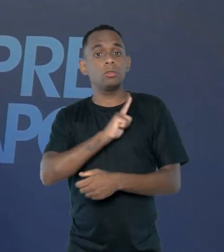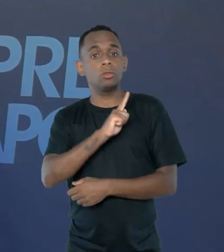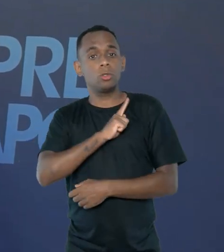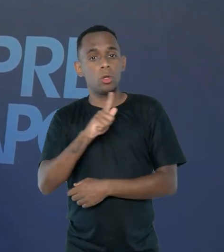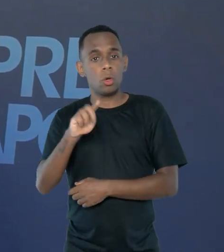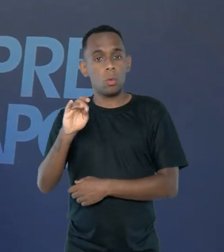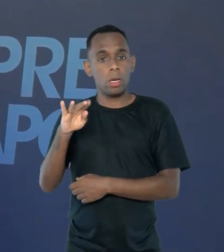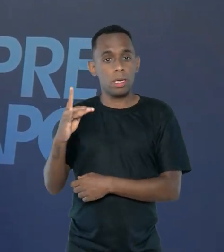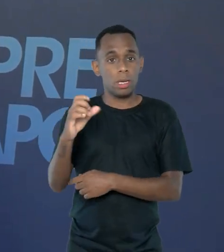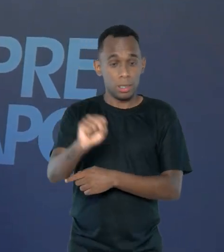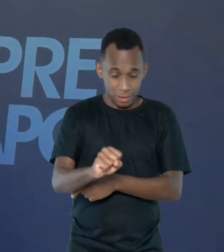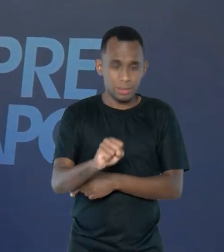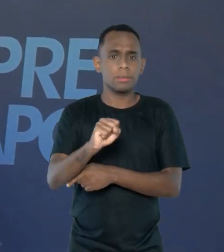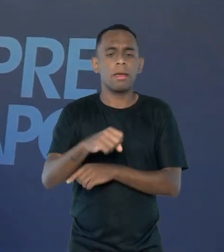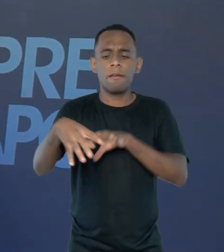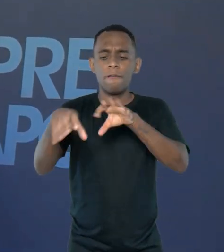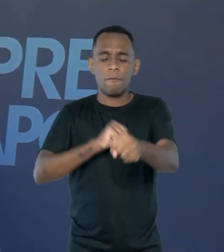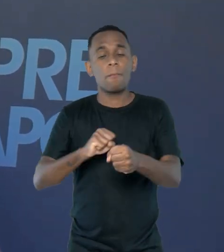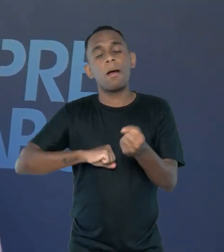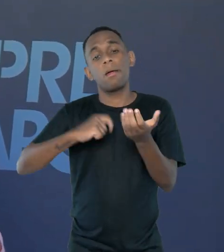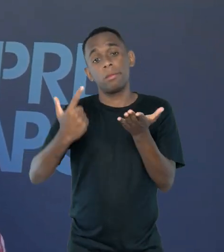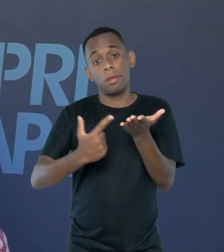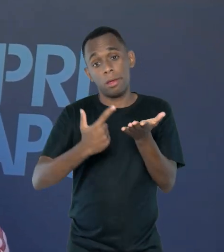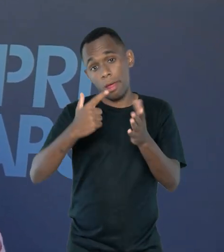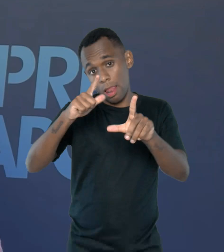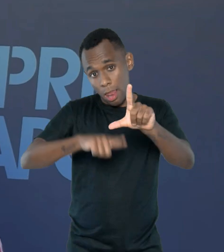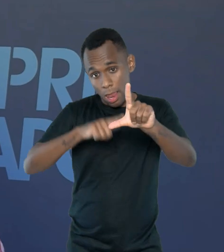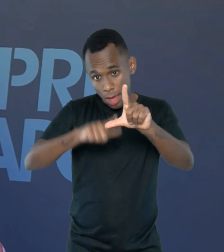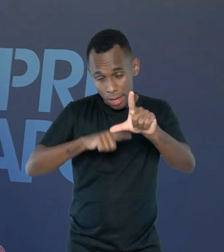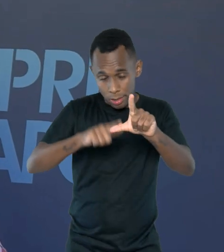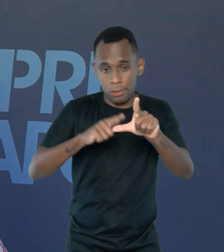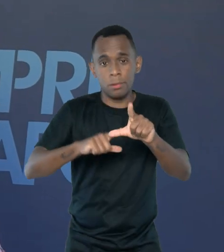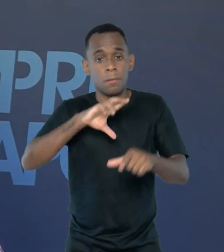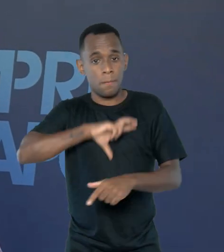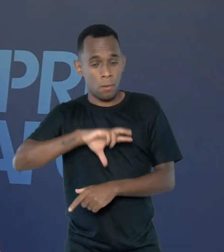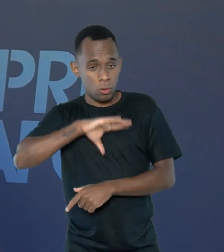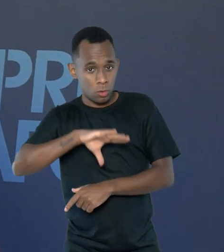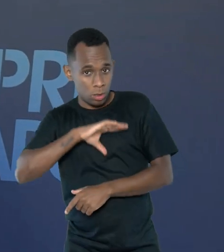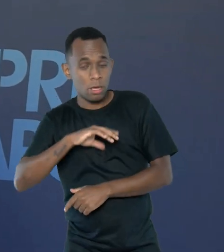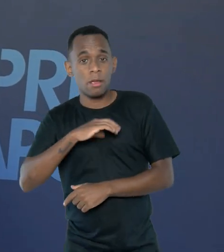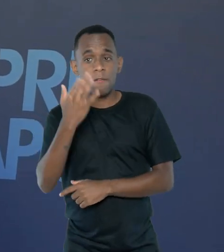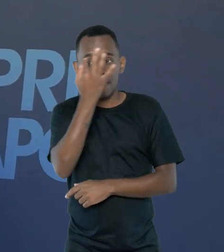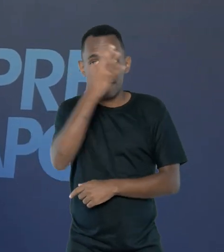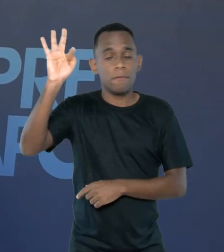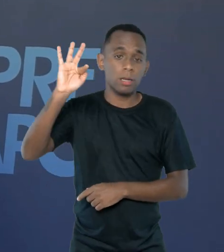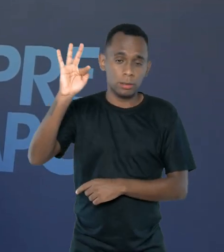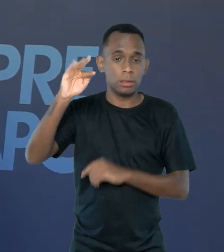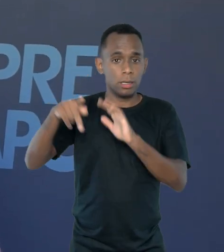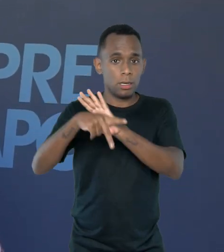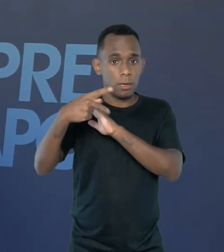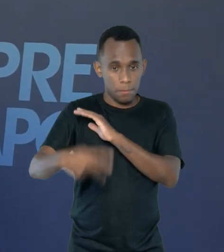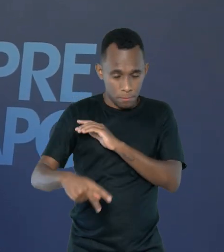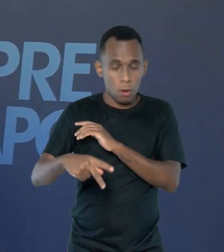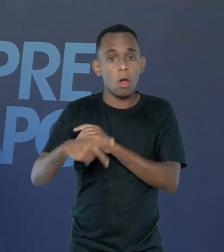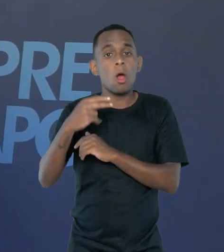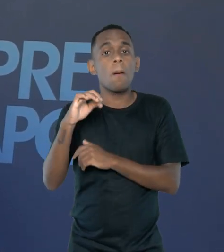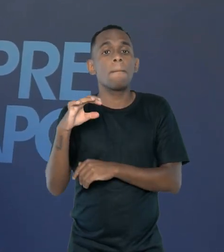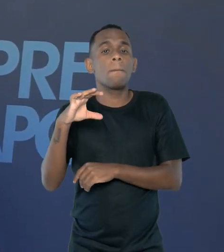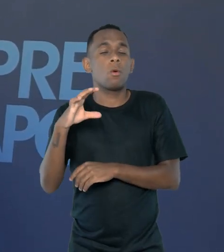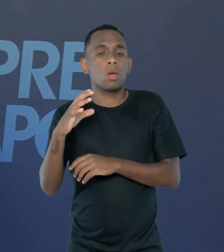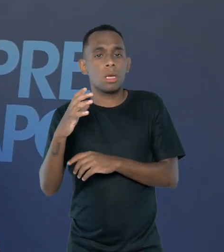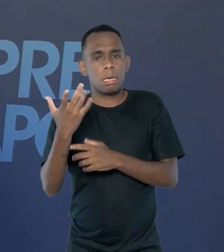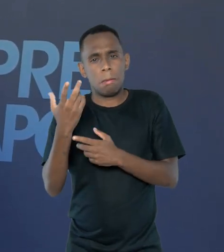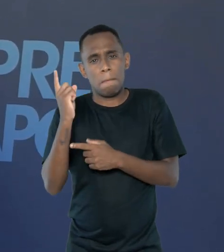em Minas Gerais. É graduada em Letras, Português e Francês pela Faculdade de Ciências Humanas da PUC